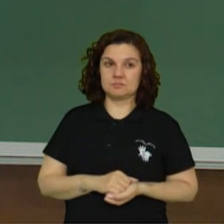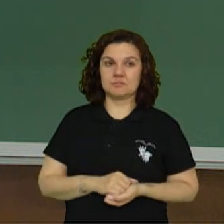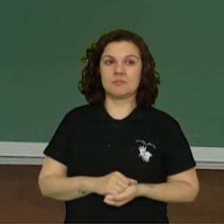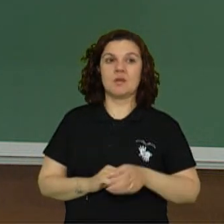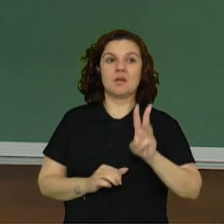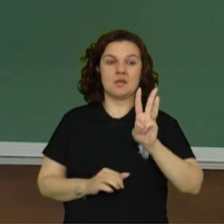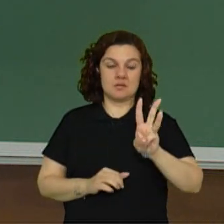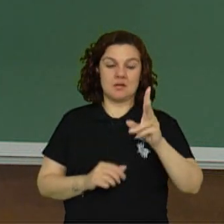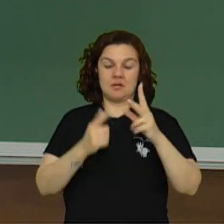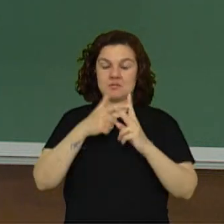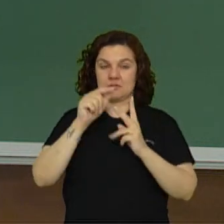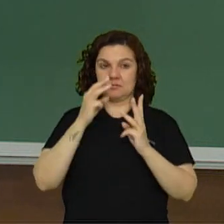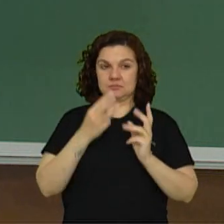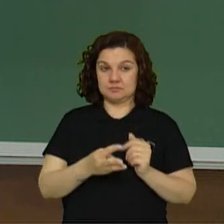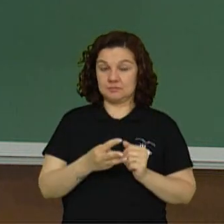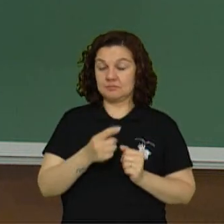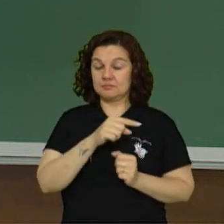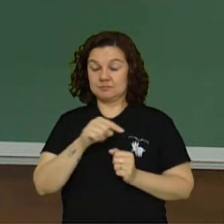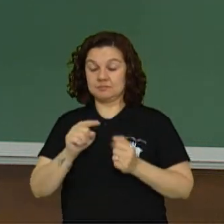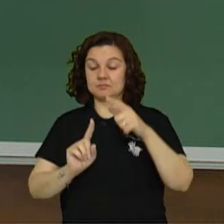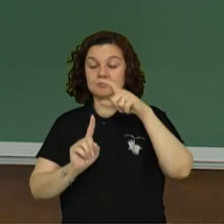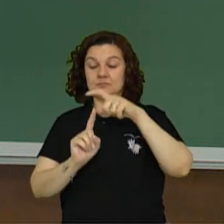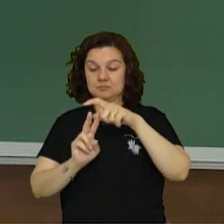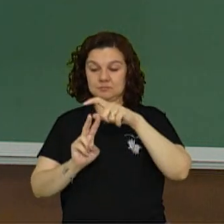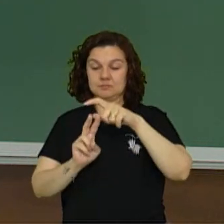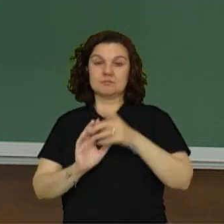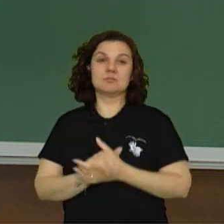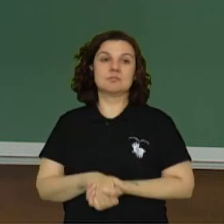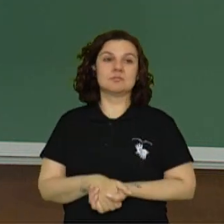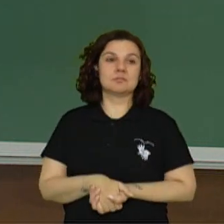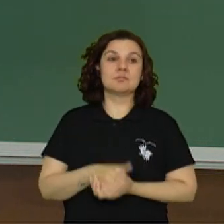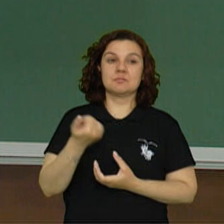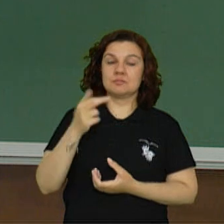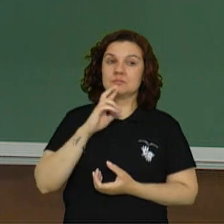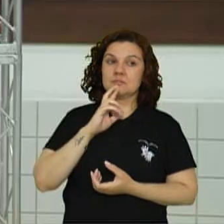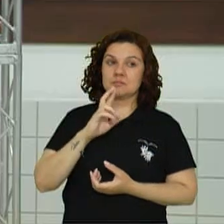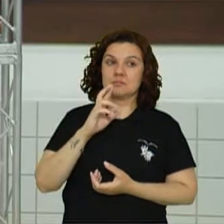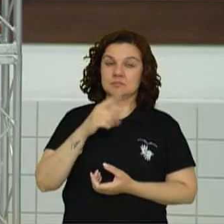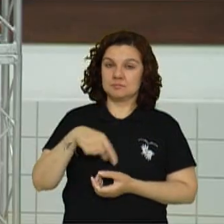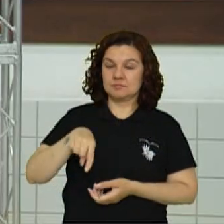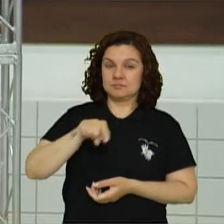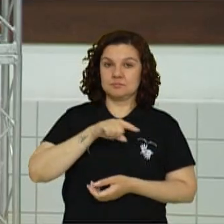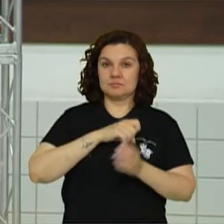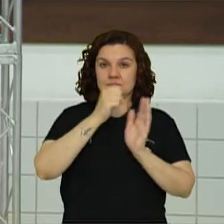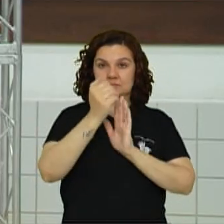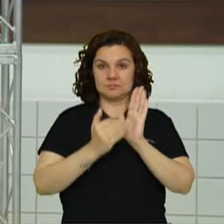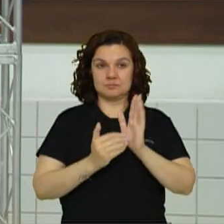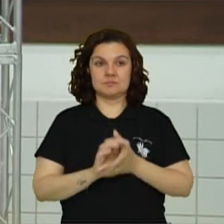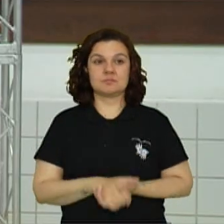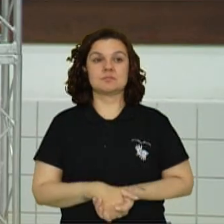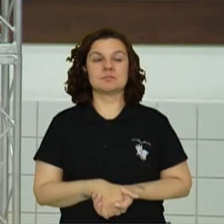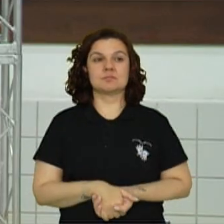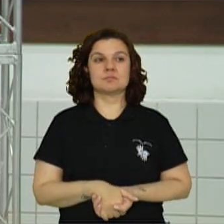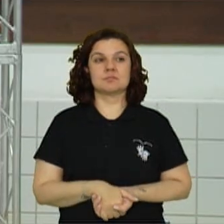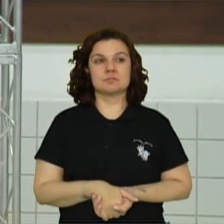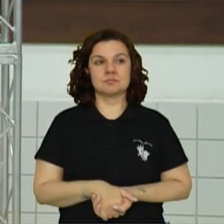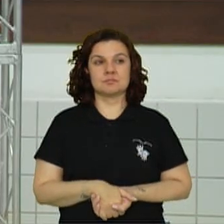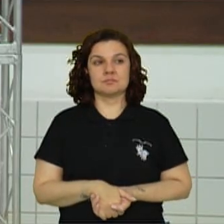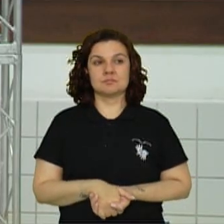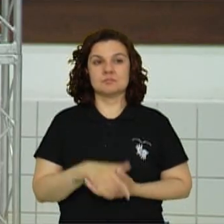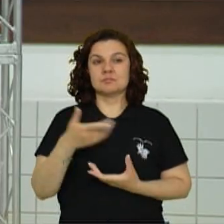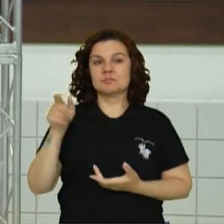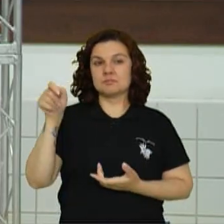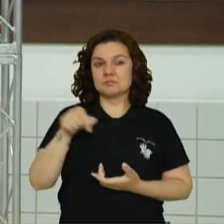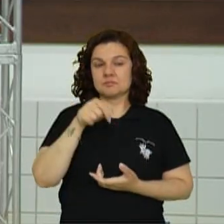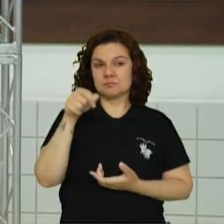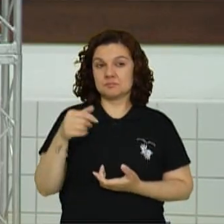3 raiz de 3 menos π, que é a resposta do nosso exercício, tá? Qual era a